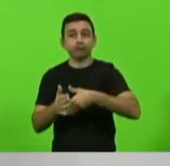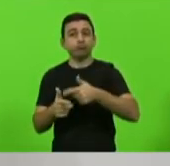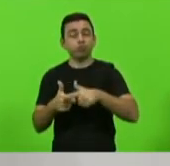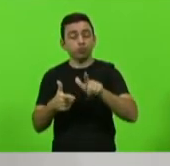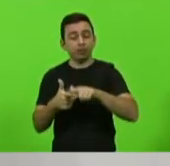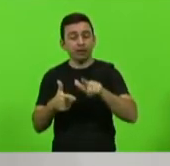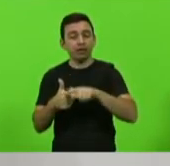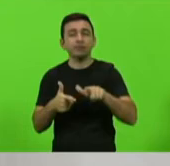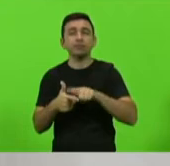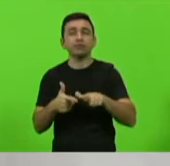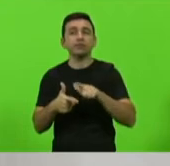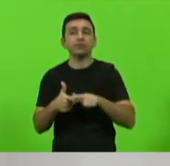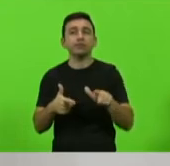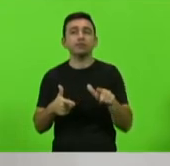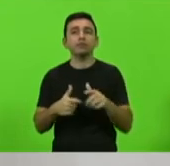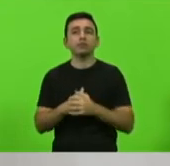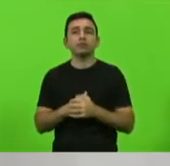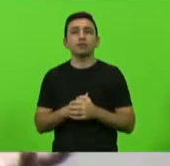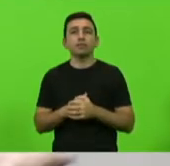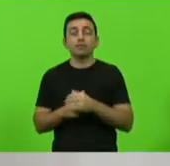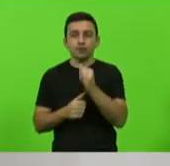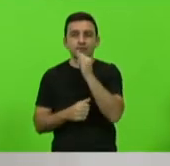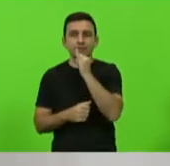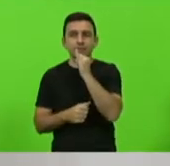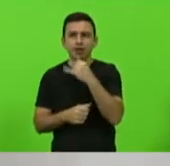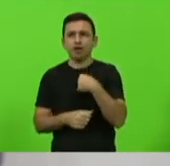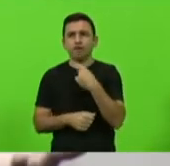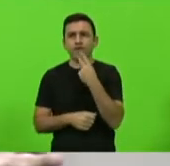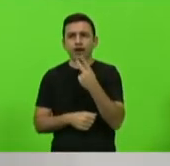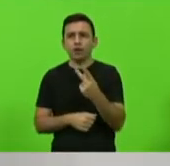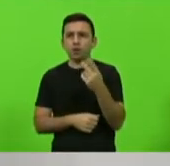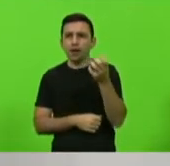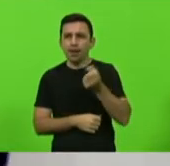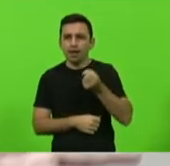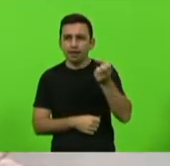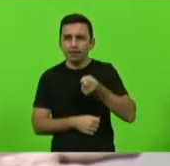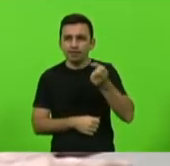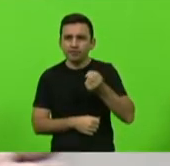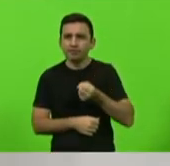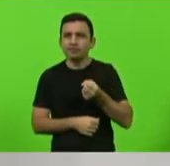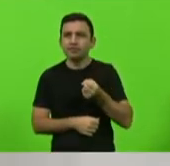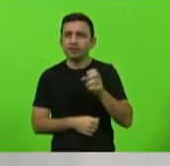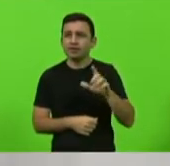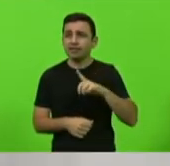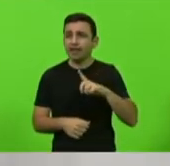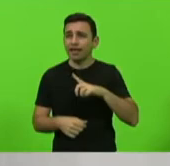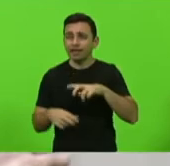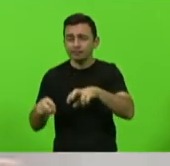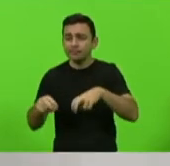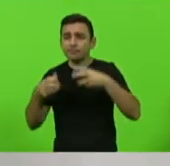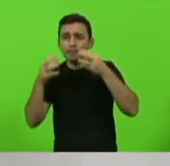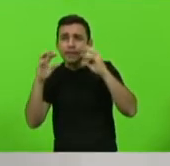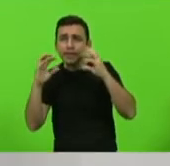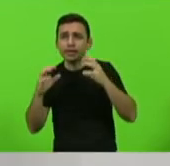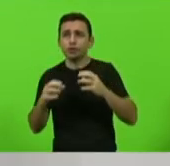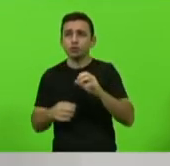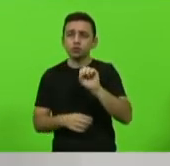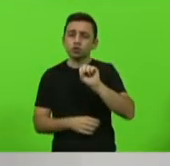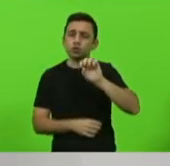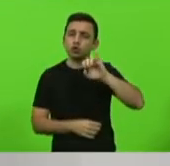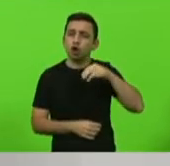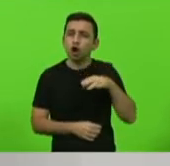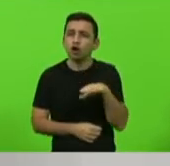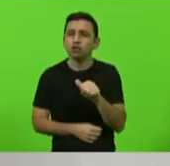vê, por exemplo, eu falo do leite que precisa, mas nós temos a lavoura, o milho, a soja, todos